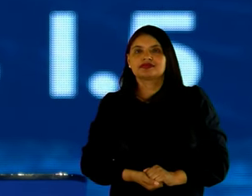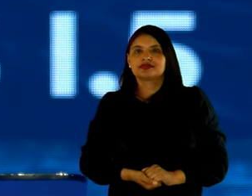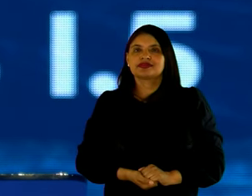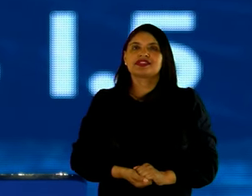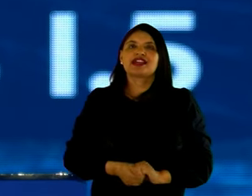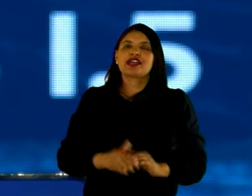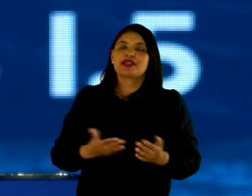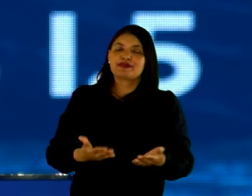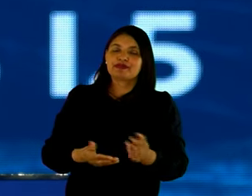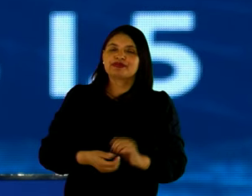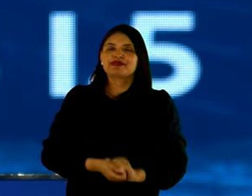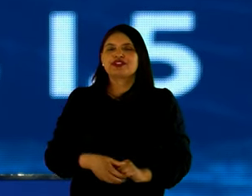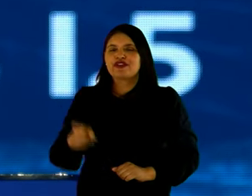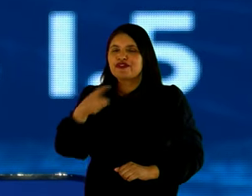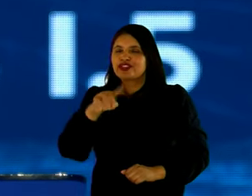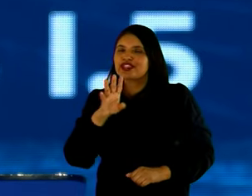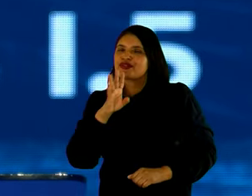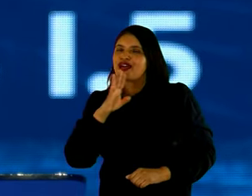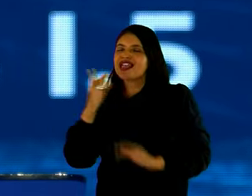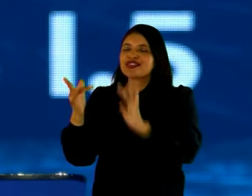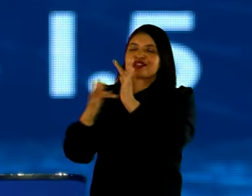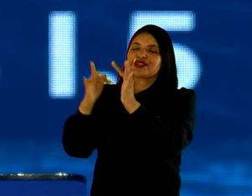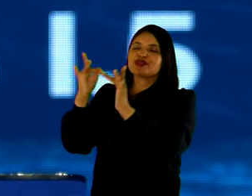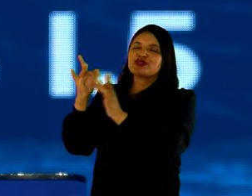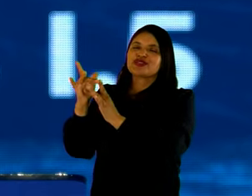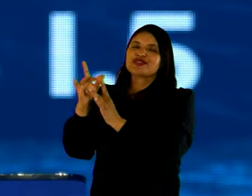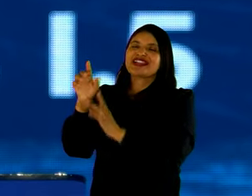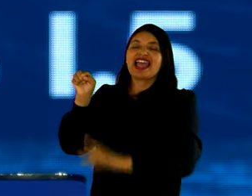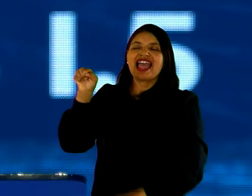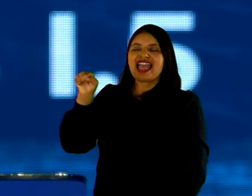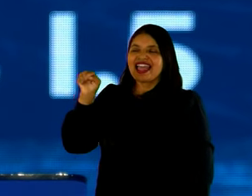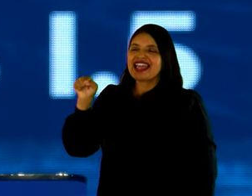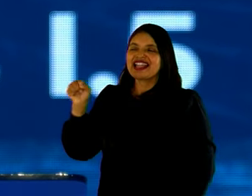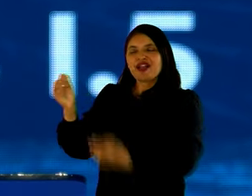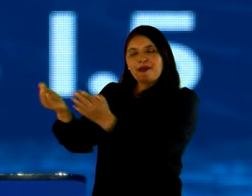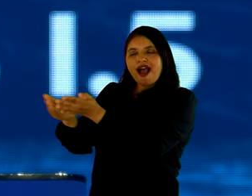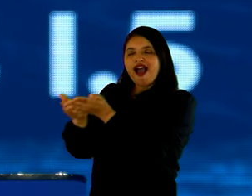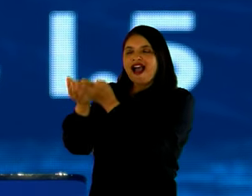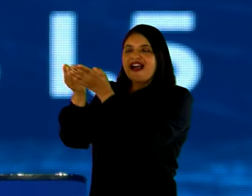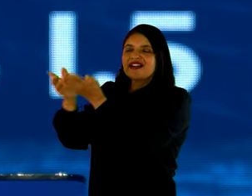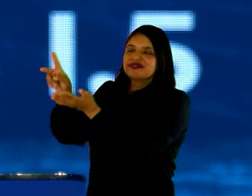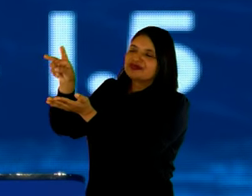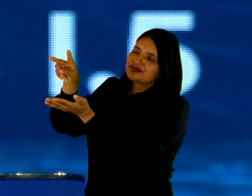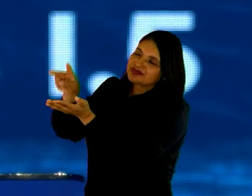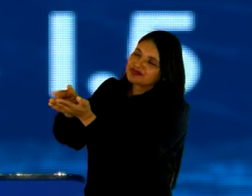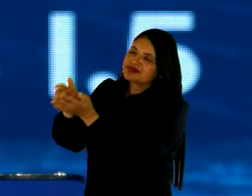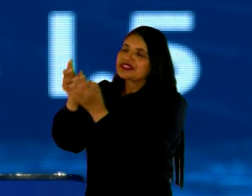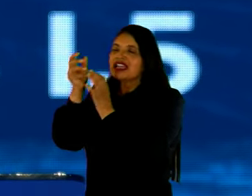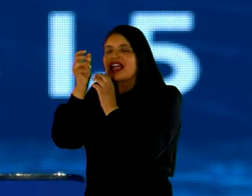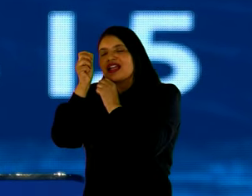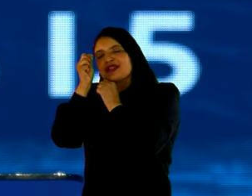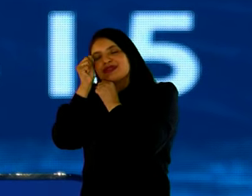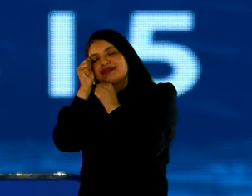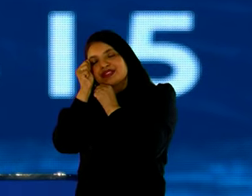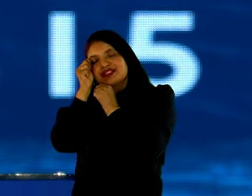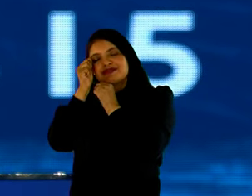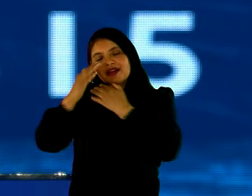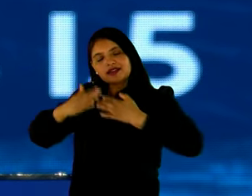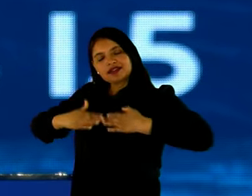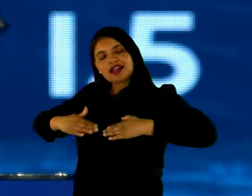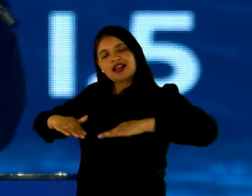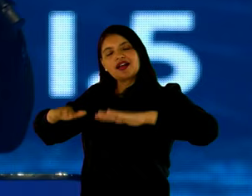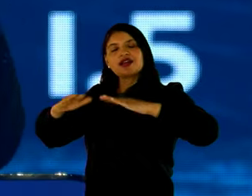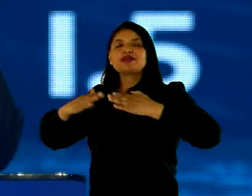Jesus lá naquele lago que ele entra no barquinho e começa a repousar porque ele sabia em quem ele